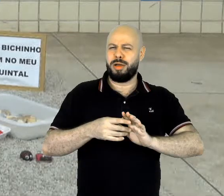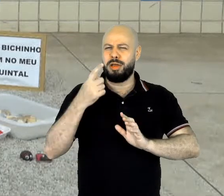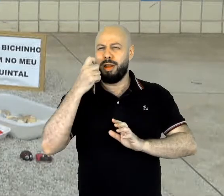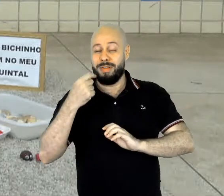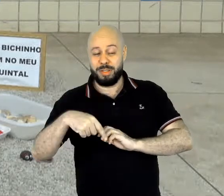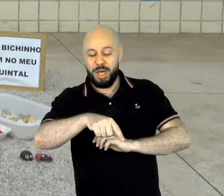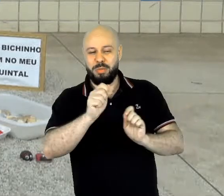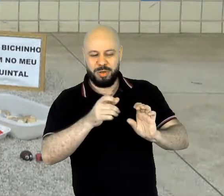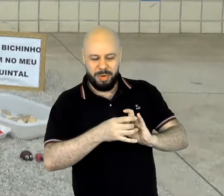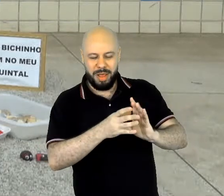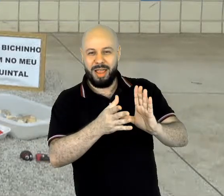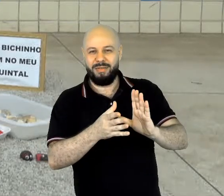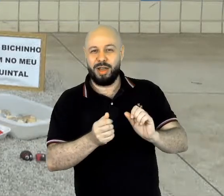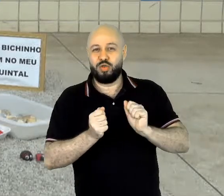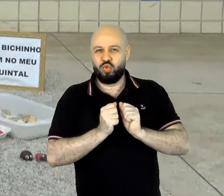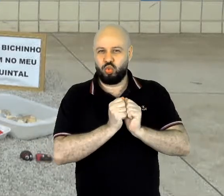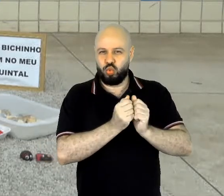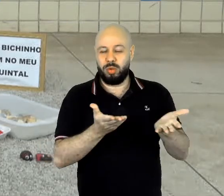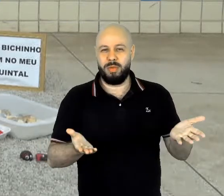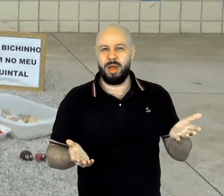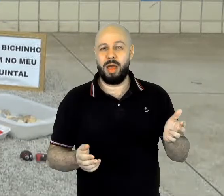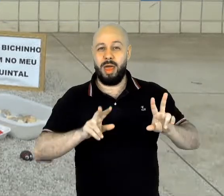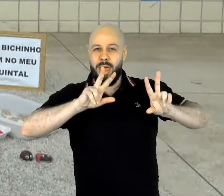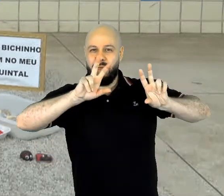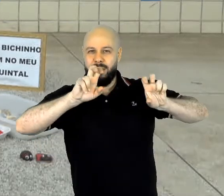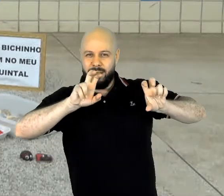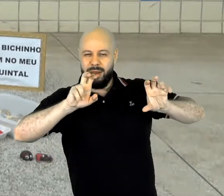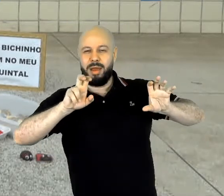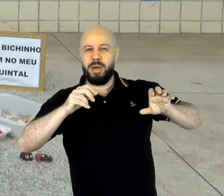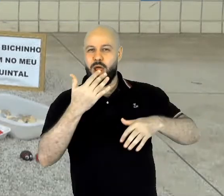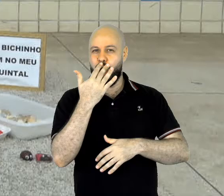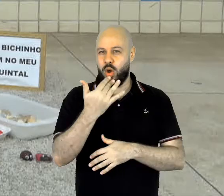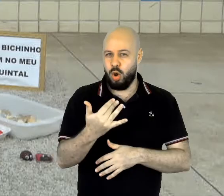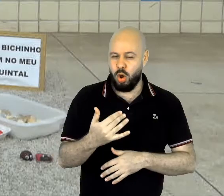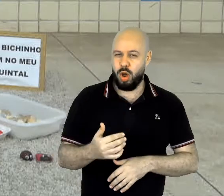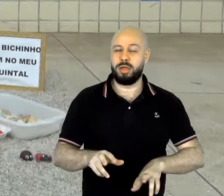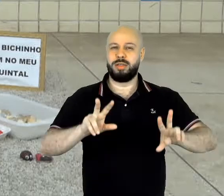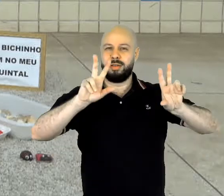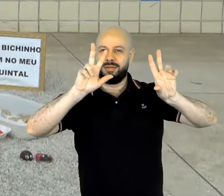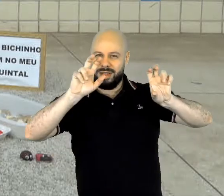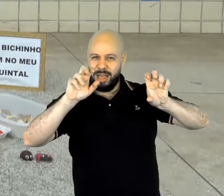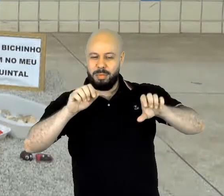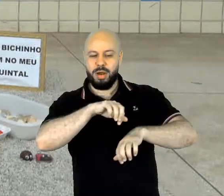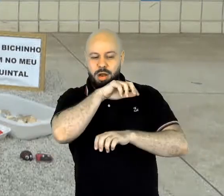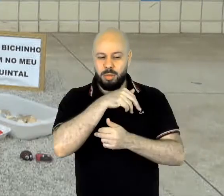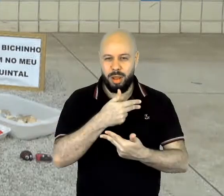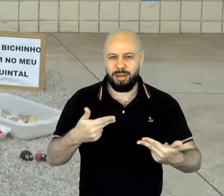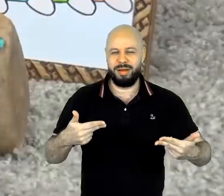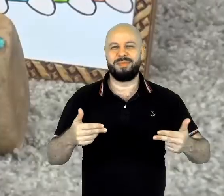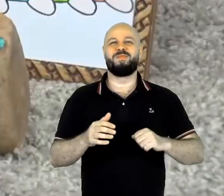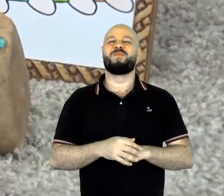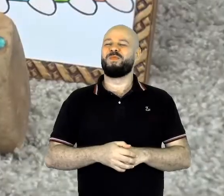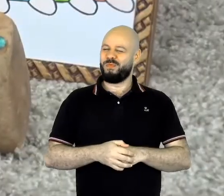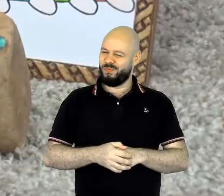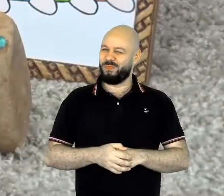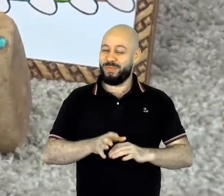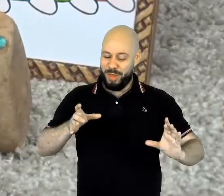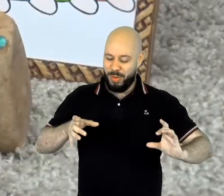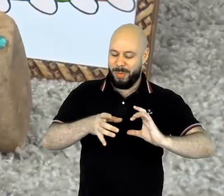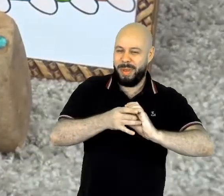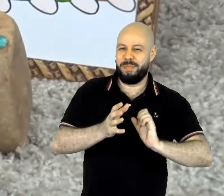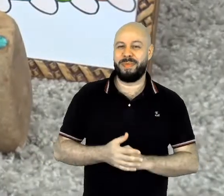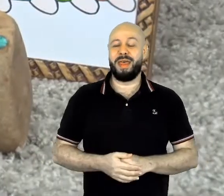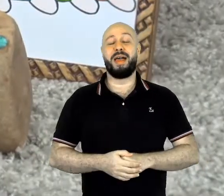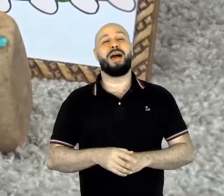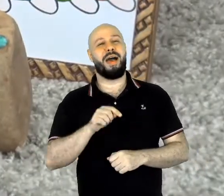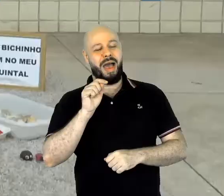porque, além de você estar trabalhando com os animais, você também está trabalhando com a sua criança as cores. E as cores, como eu já falei, causa